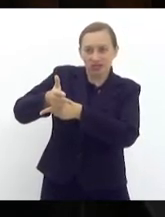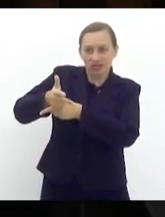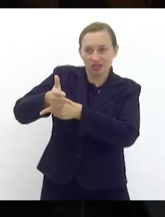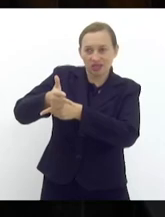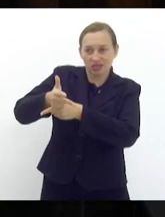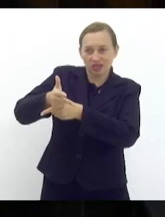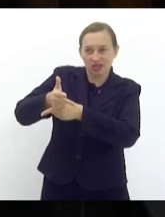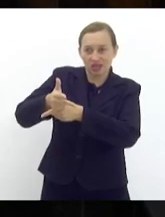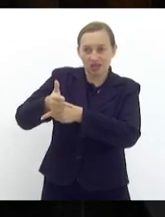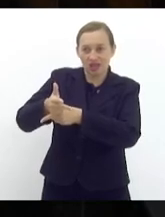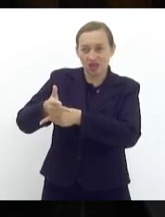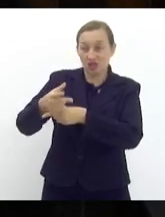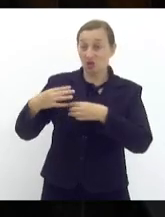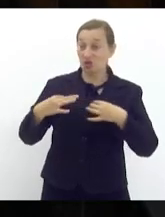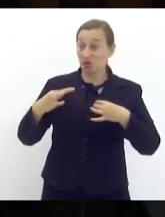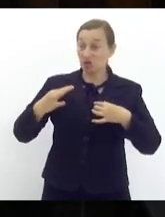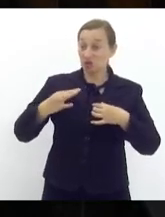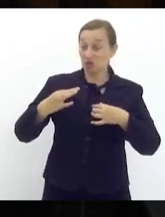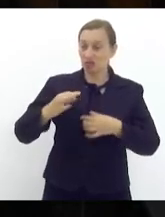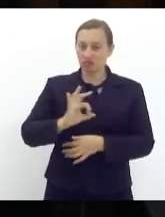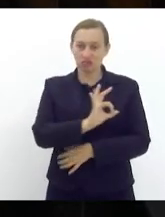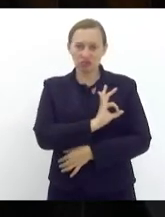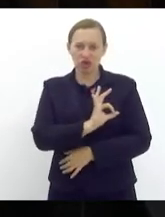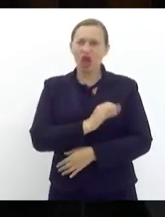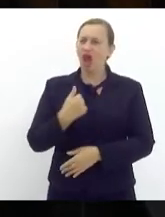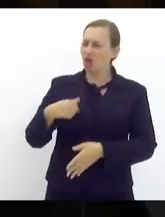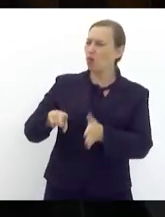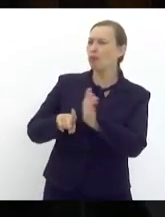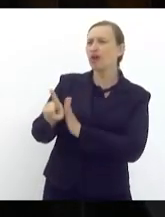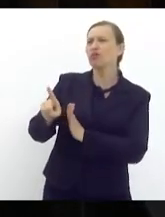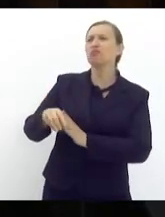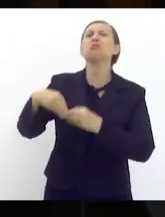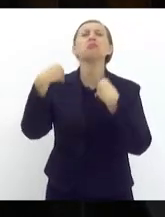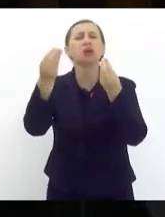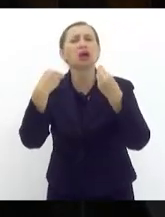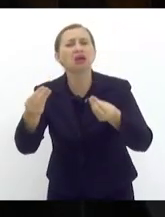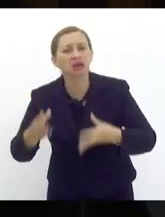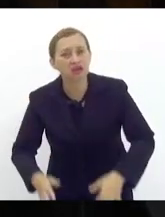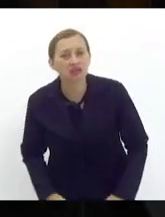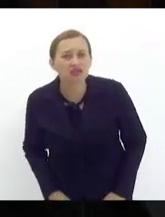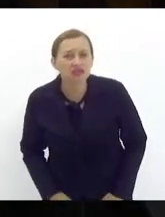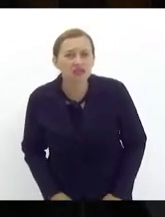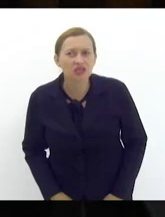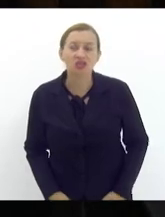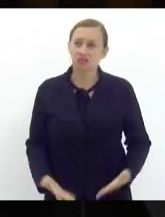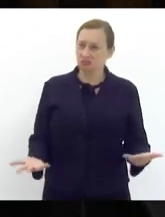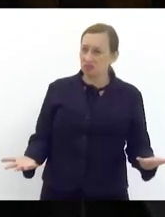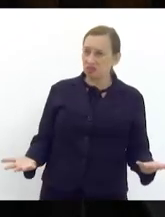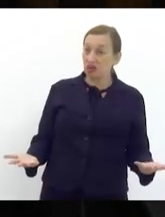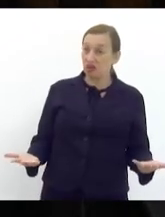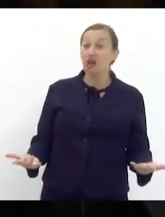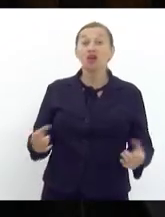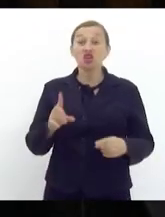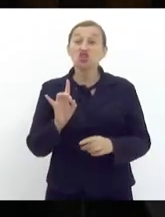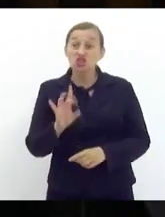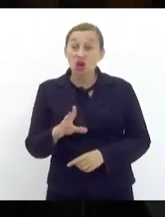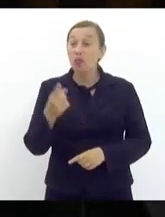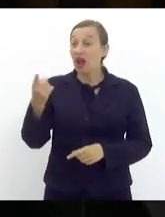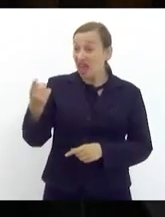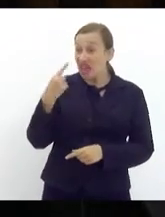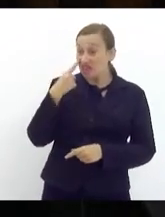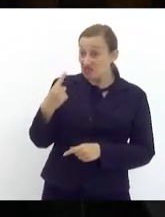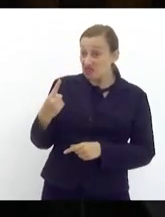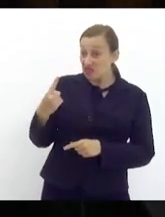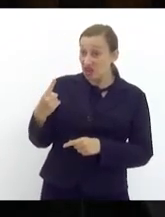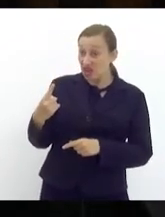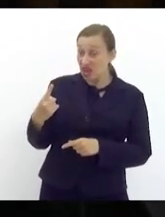no uniforme das forças de segurança. Aí eu pergunto, para quê? Só se for para eles assistirem